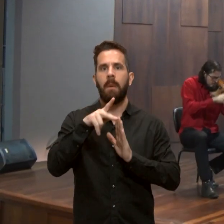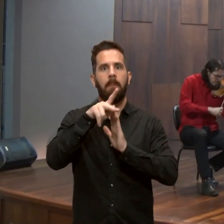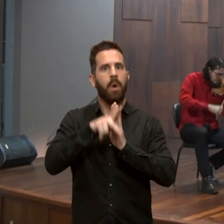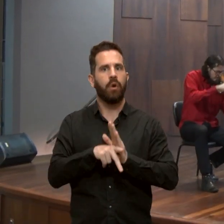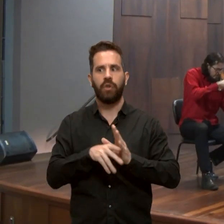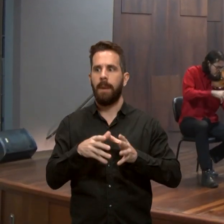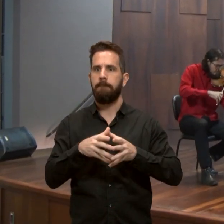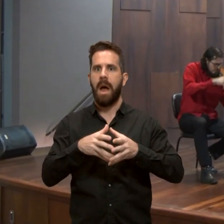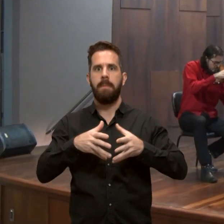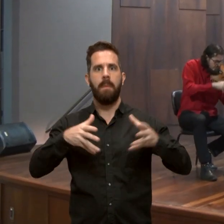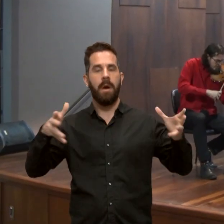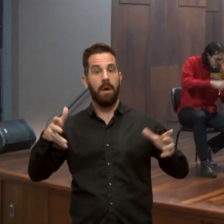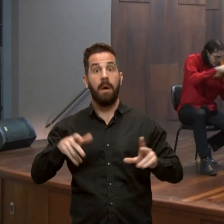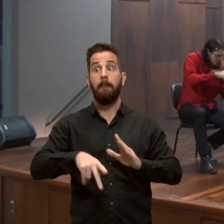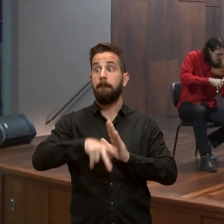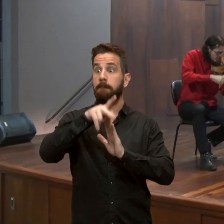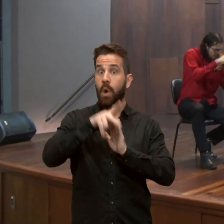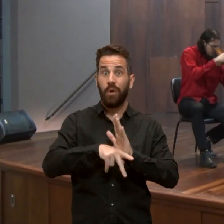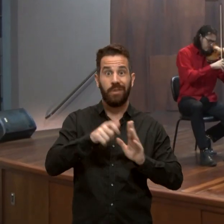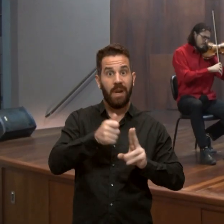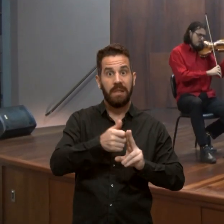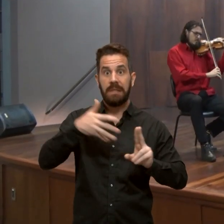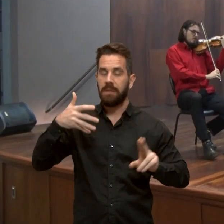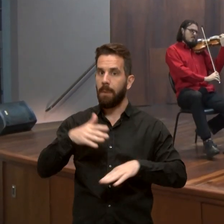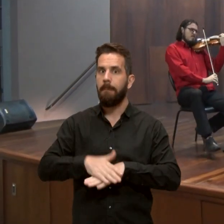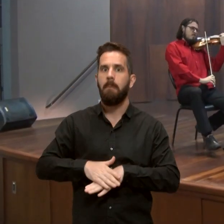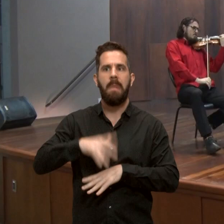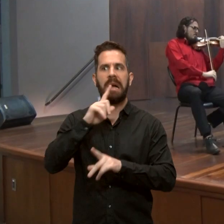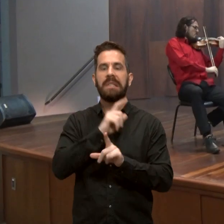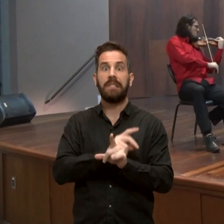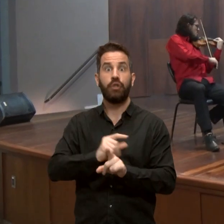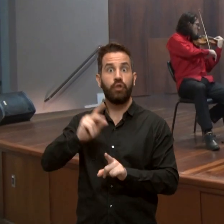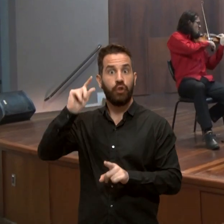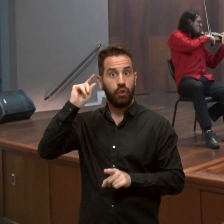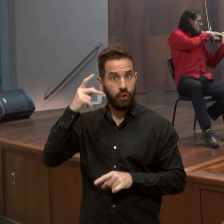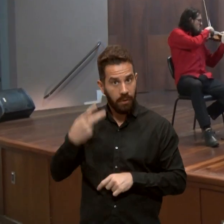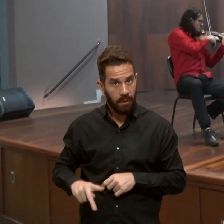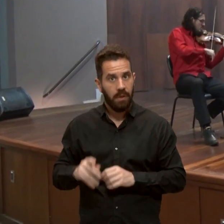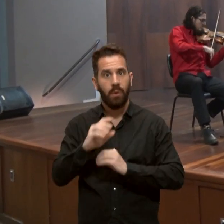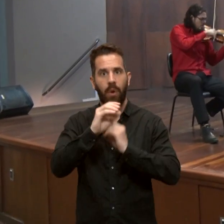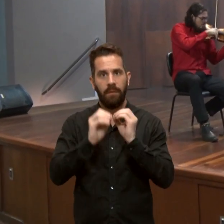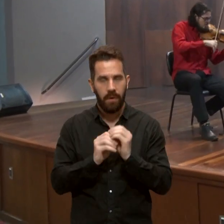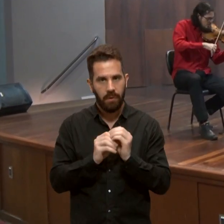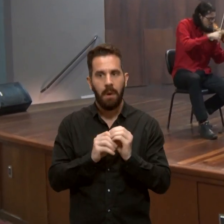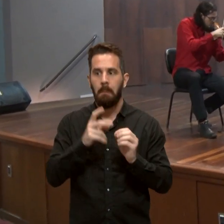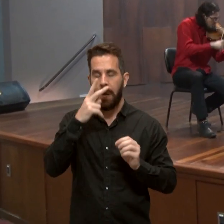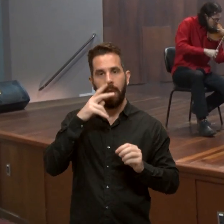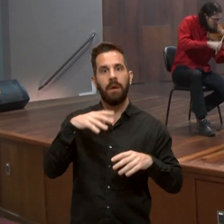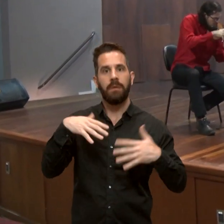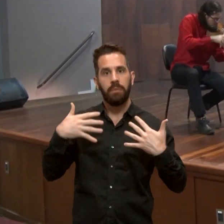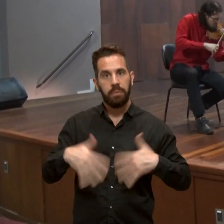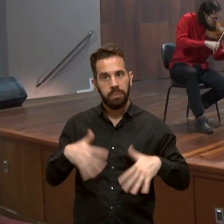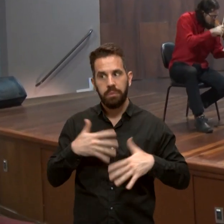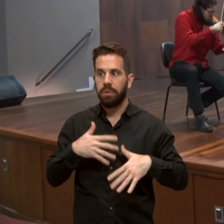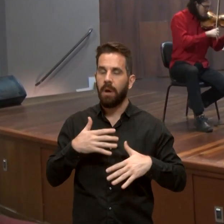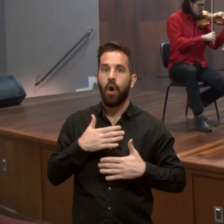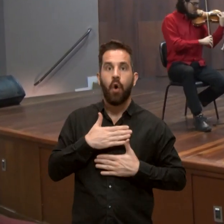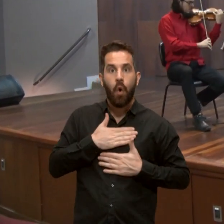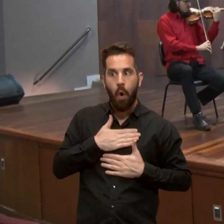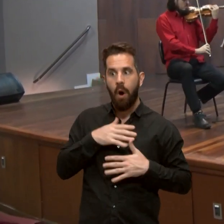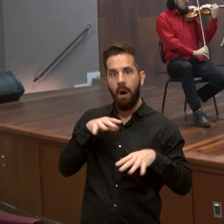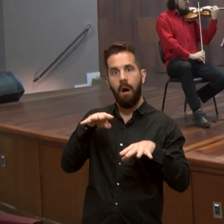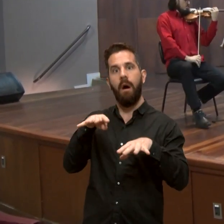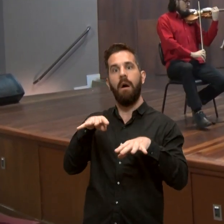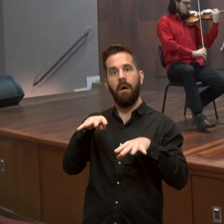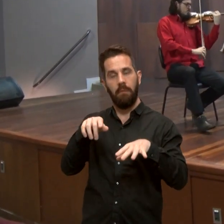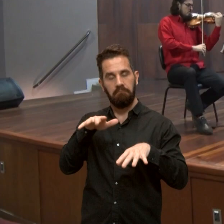um dos projetos de extensão mais antigos da UFG, dá muita visibilidade para a escola e as pessoas gostam muito de tocar